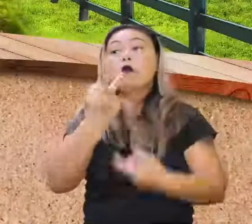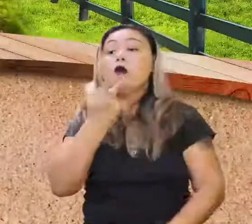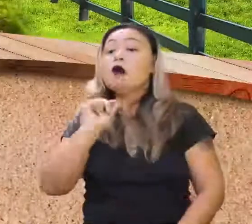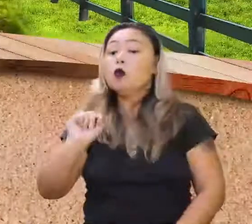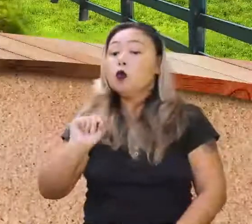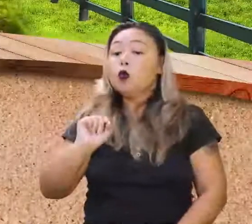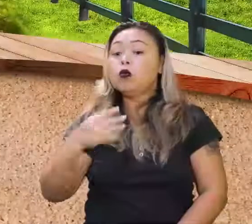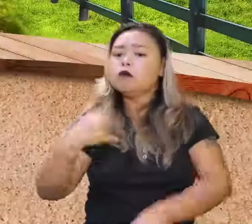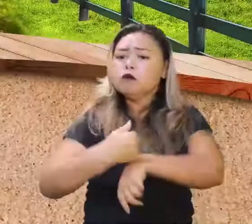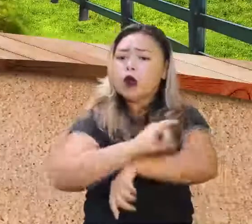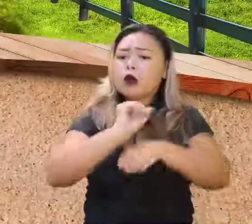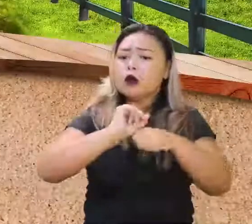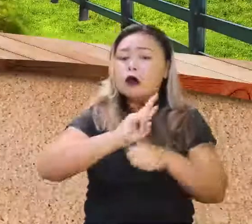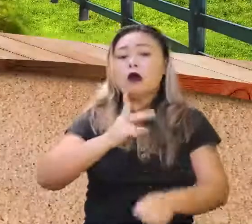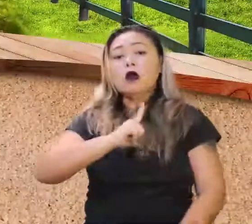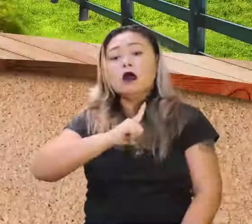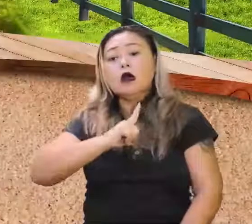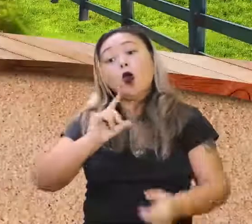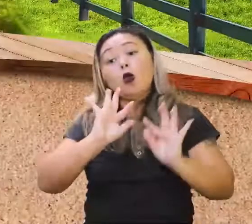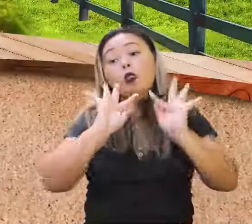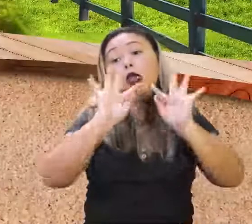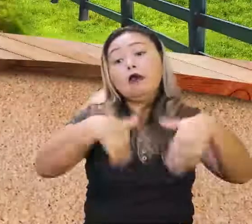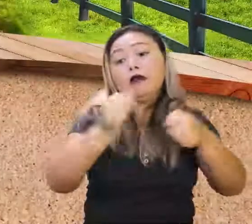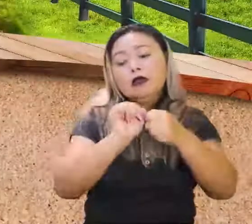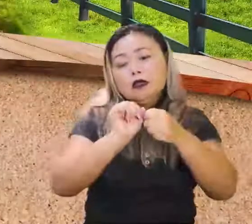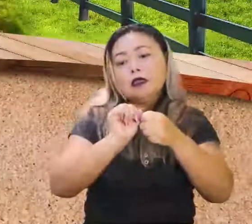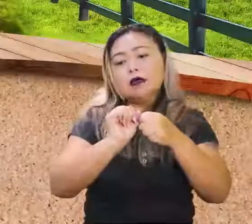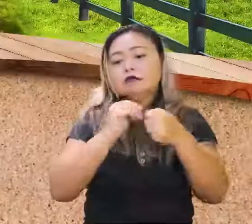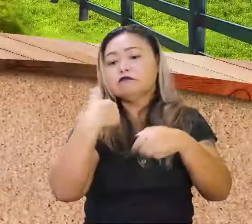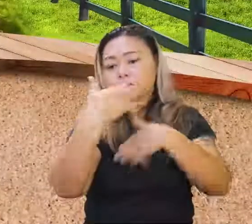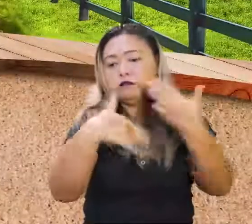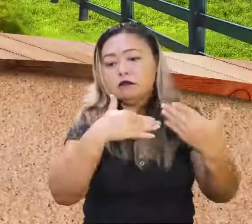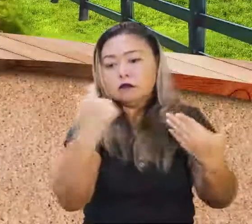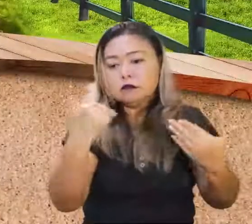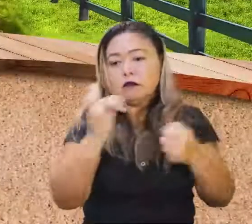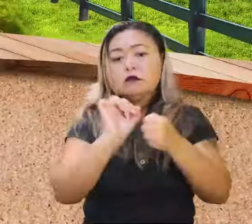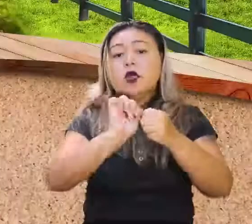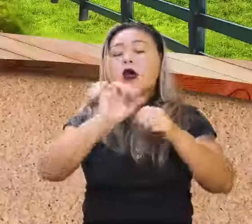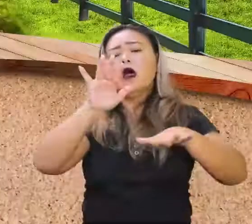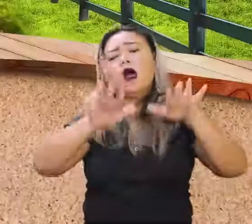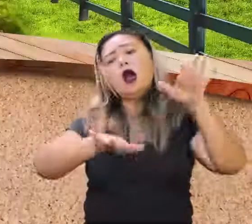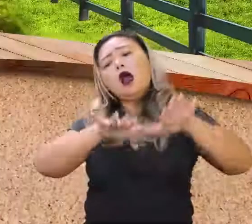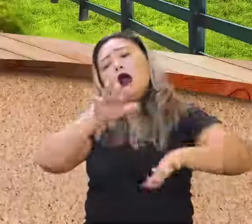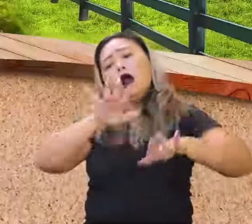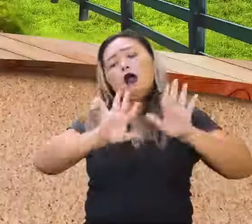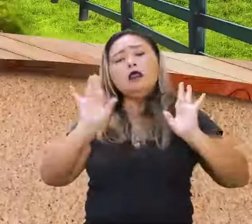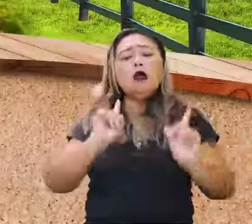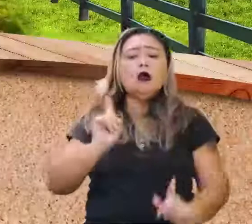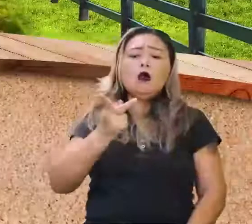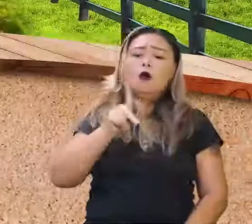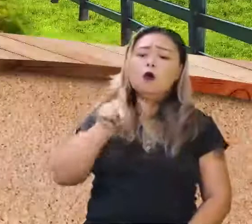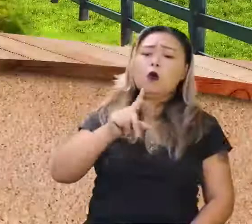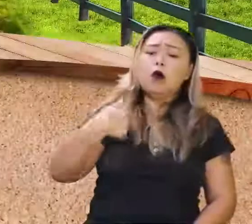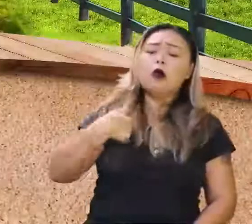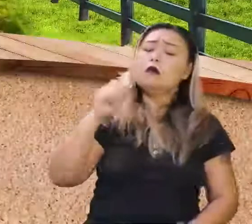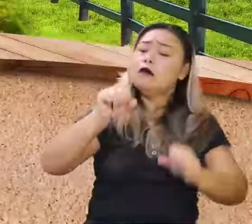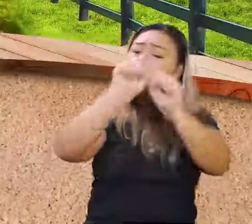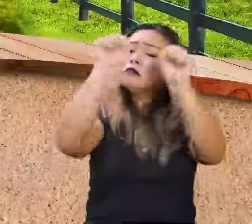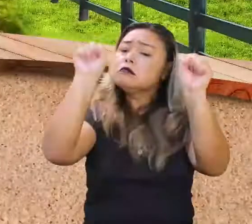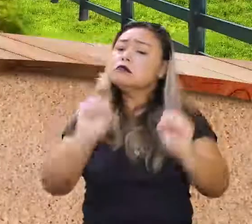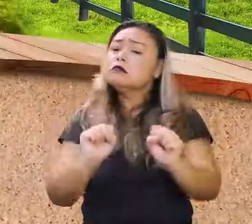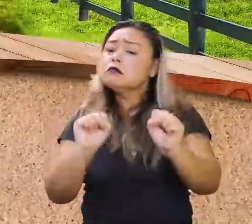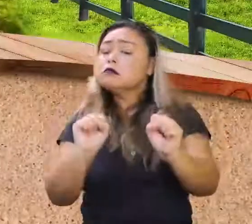falamos, engorda ou terminação. Muitos estão falando, não, prof, posso fazer um